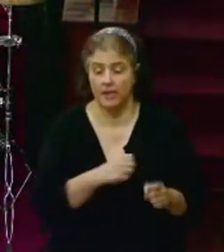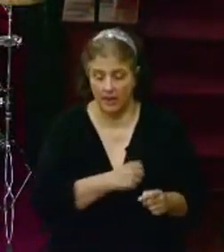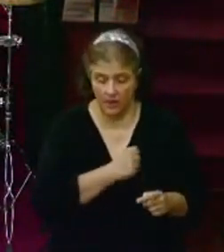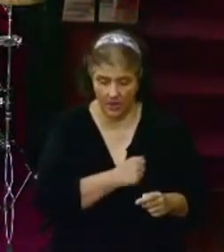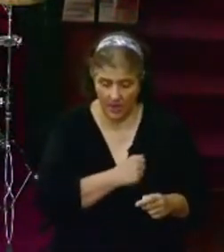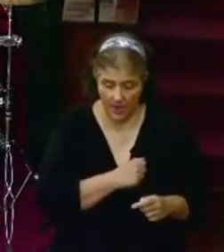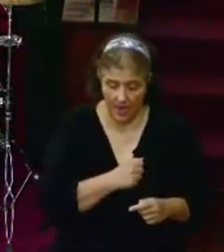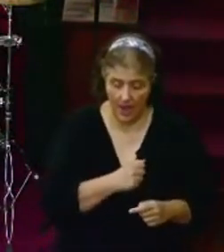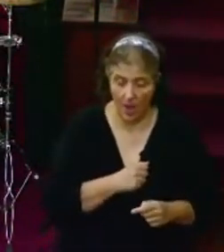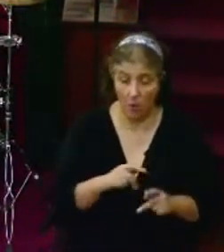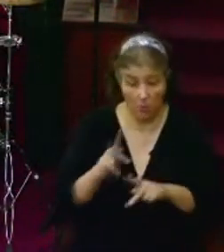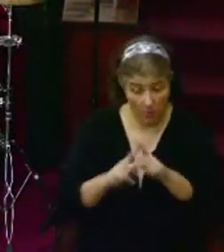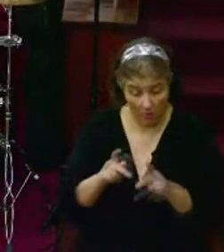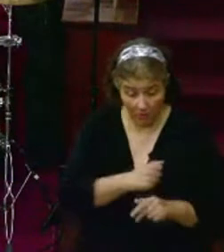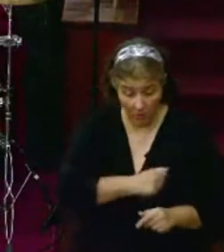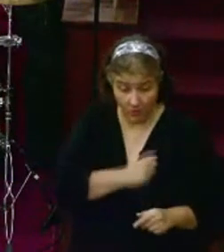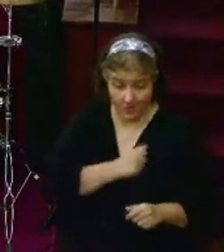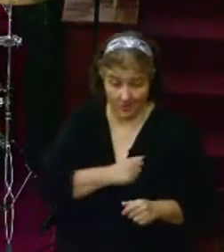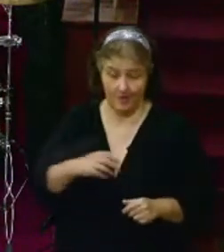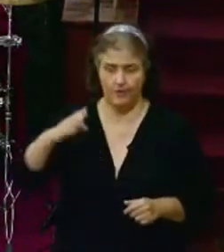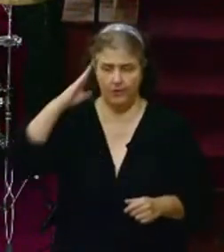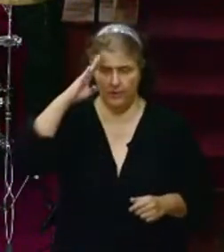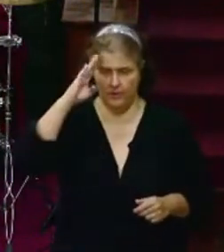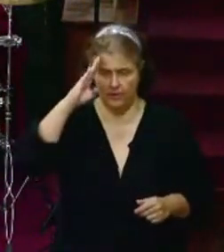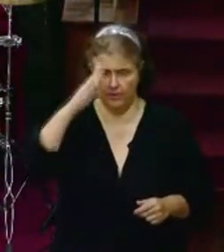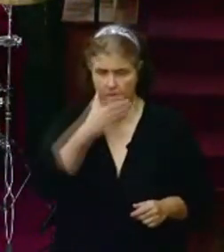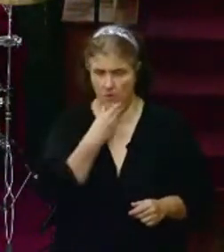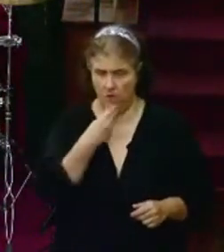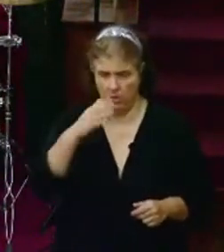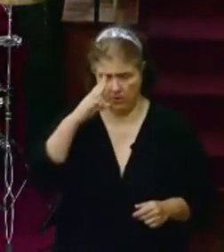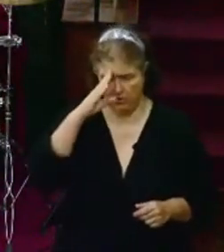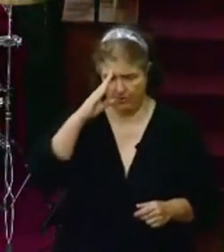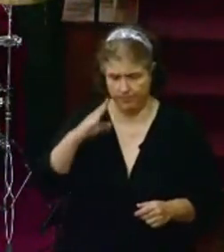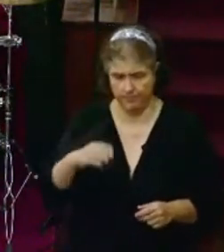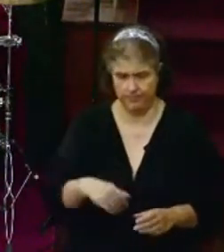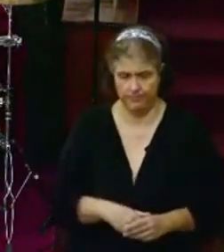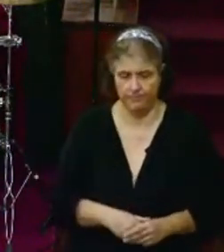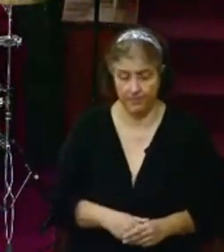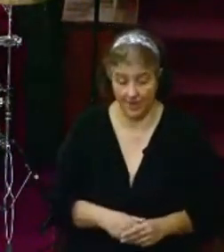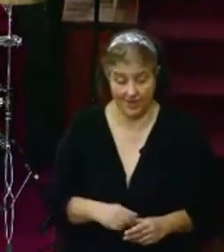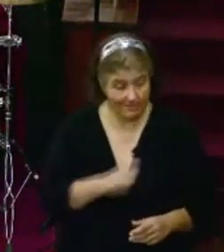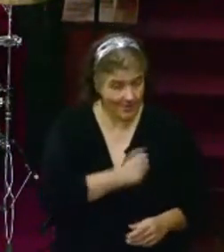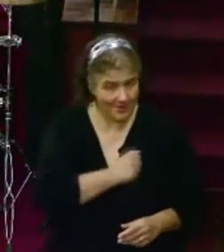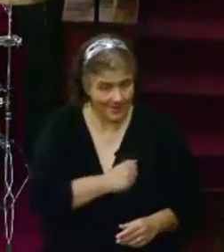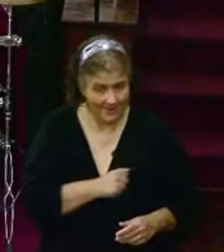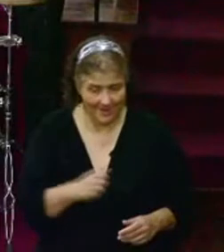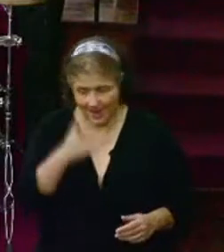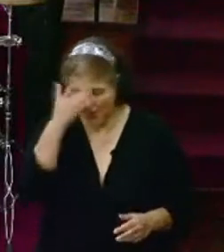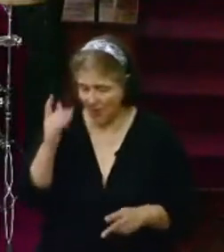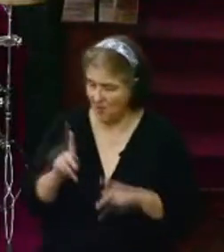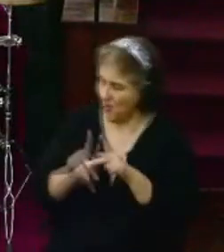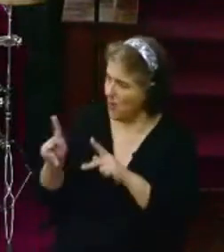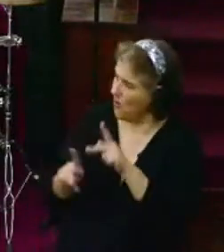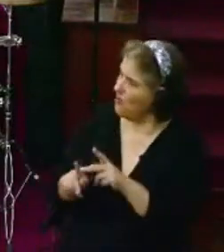povo, o povo gostava dele. Era uma pessoa simpática ao povo, alguém agradável. A despeito da função que ele